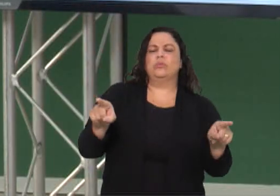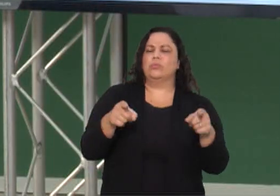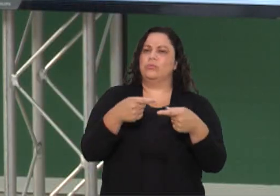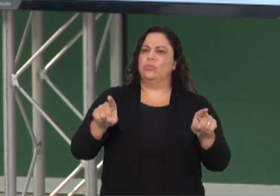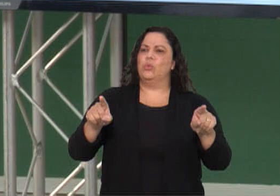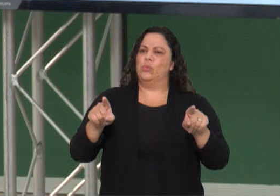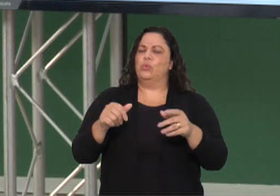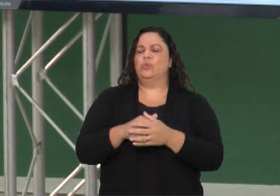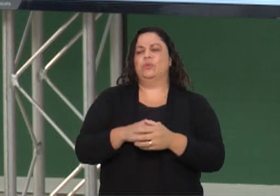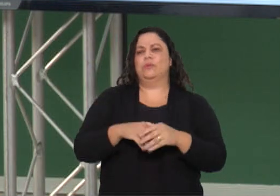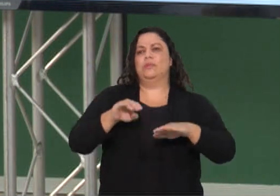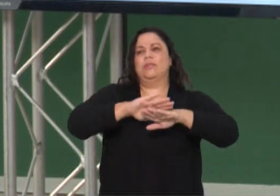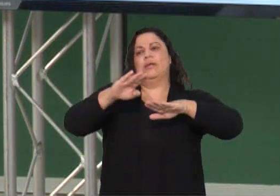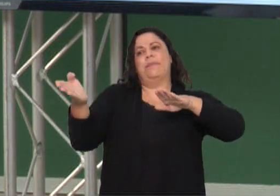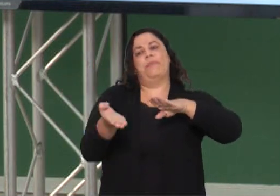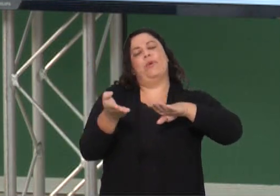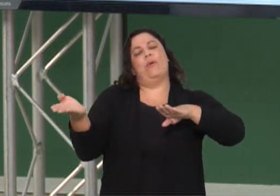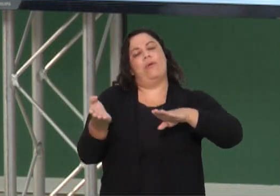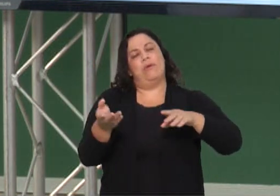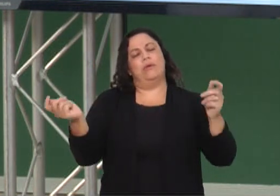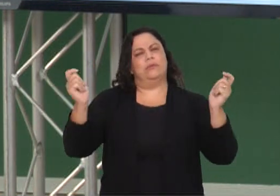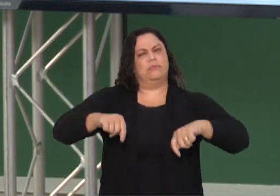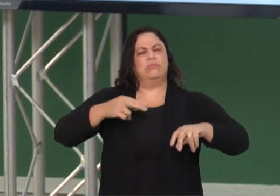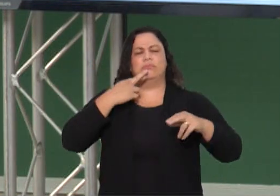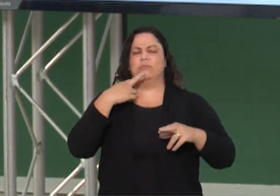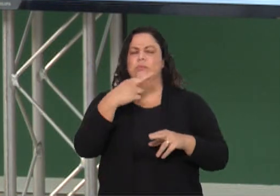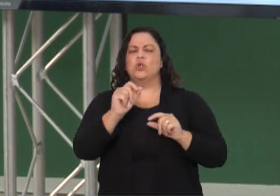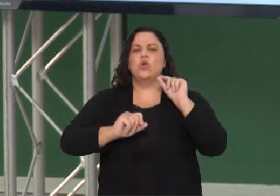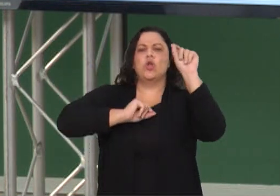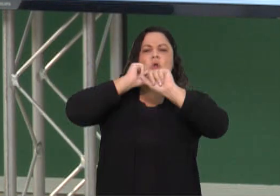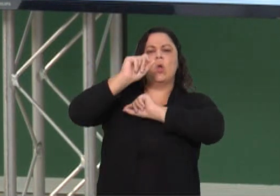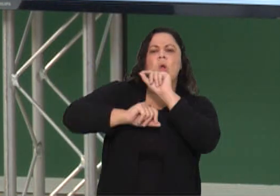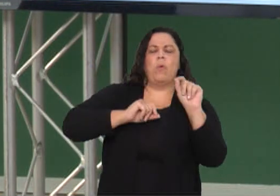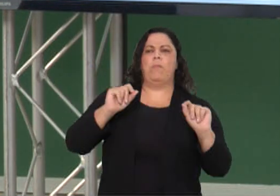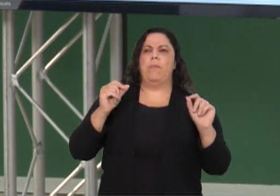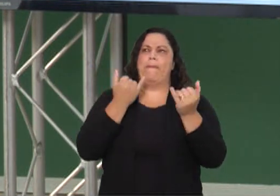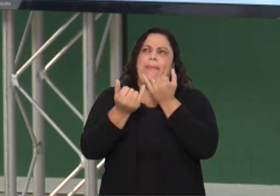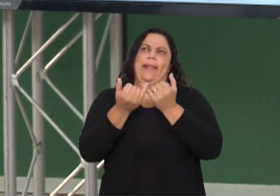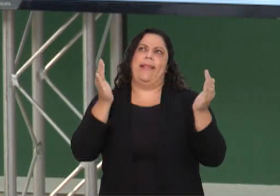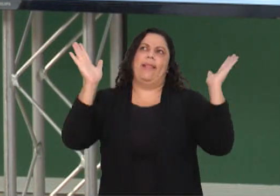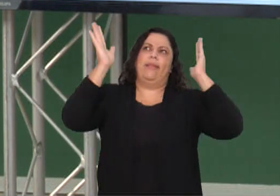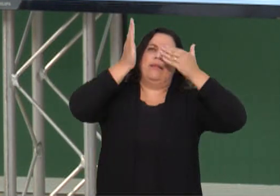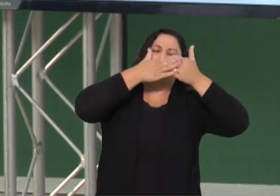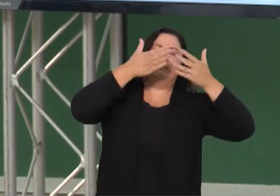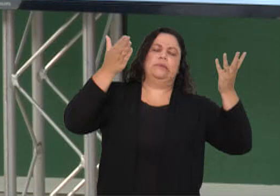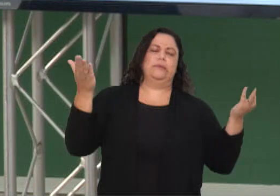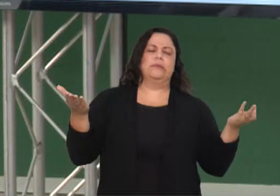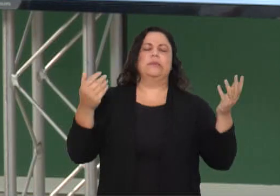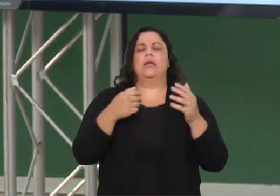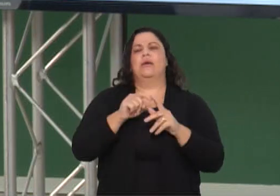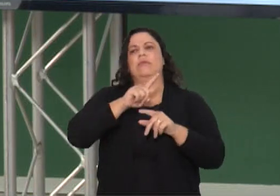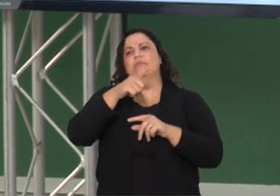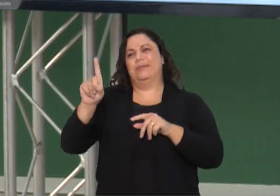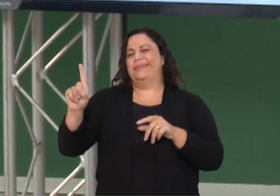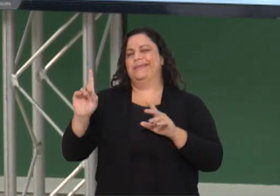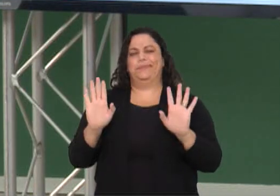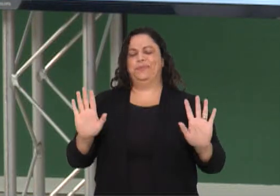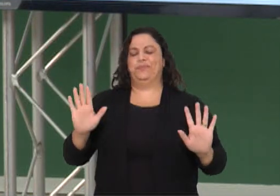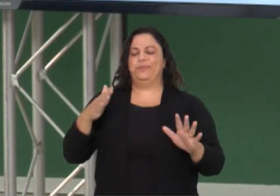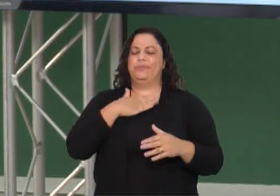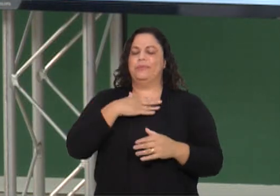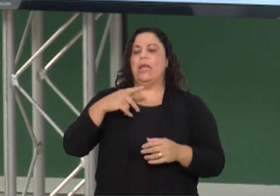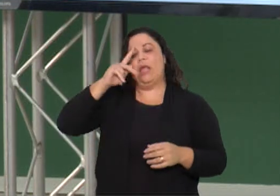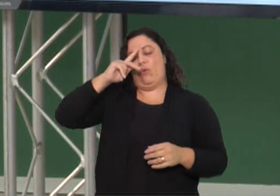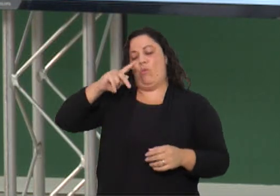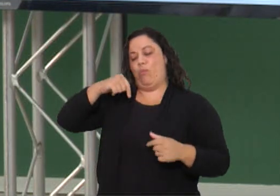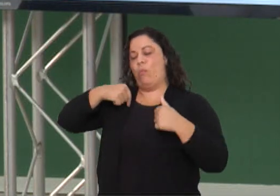pós-modernistas, criticam inclusive isso, dizendo que eles fecharam o nosso olhar para ouvirmos um tipo de música apenas, né? Mas na verdade, puxa vida, na